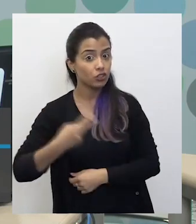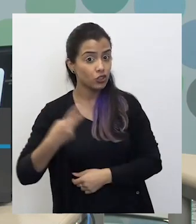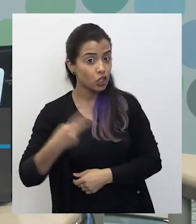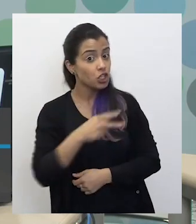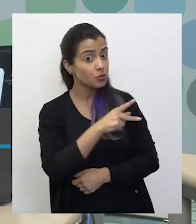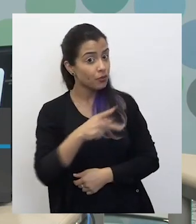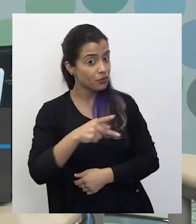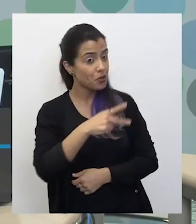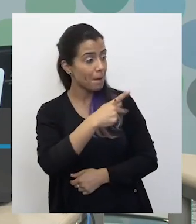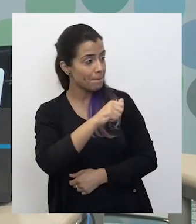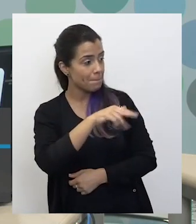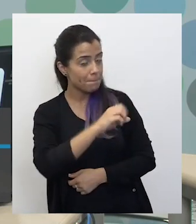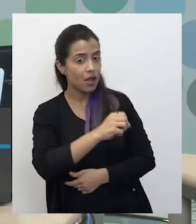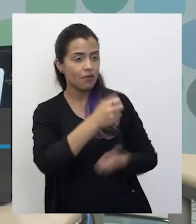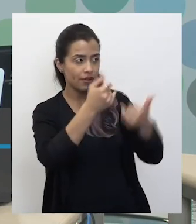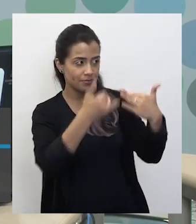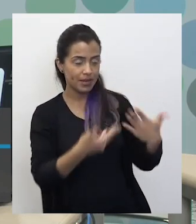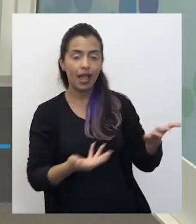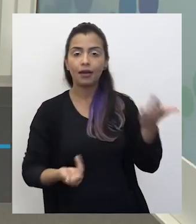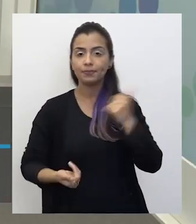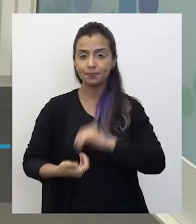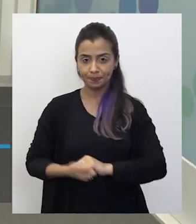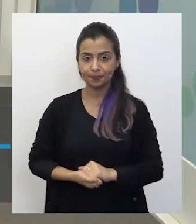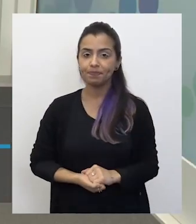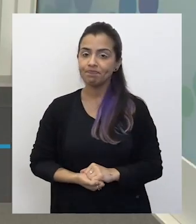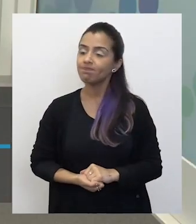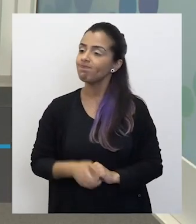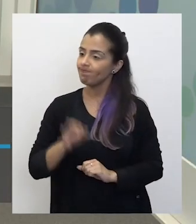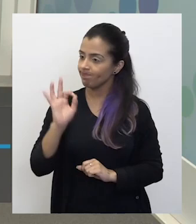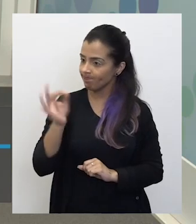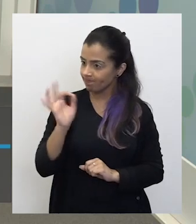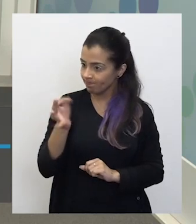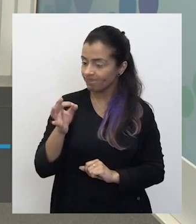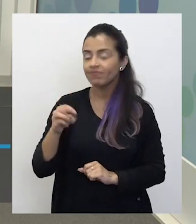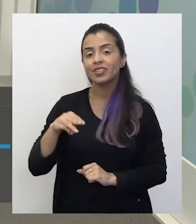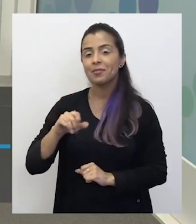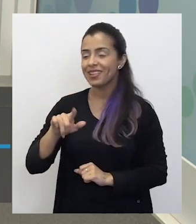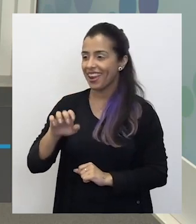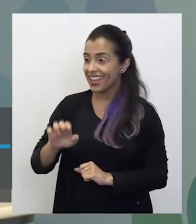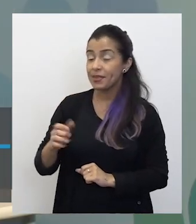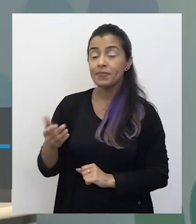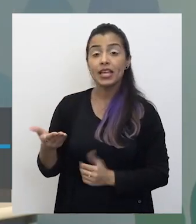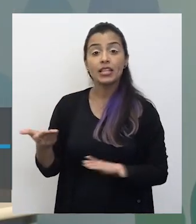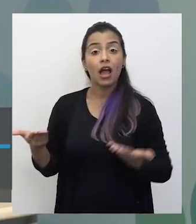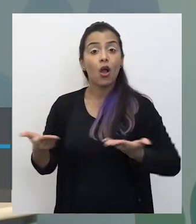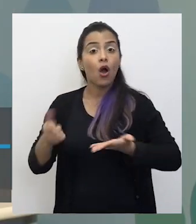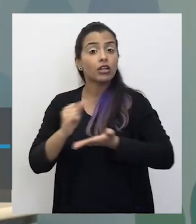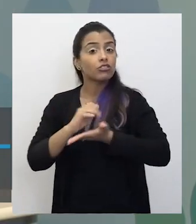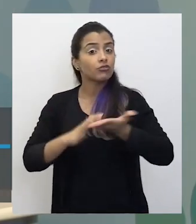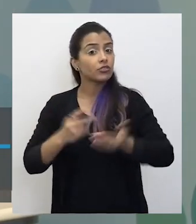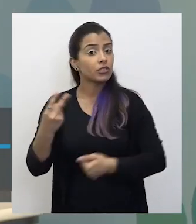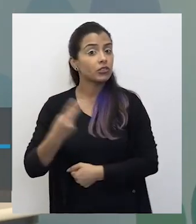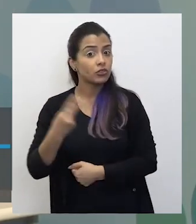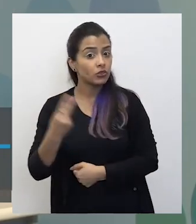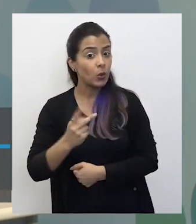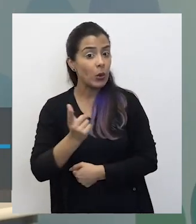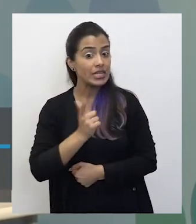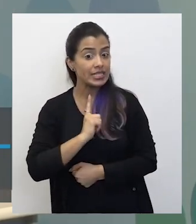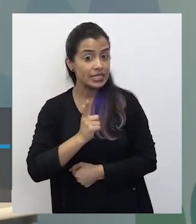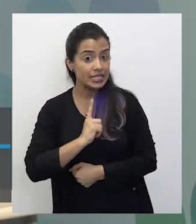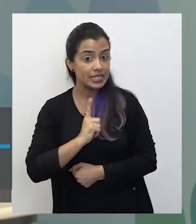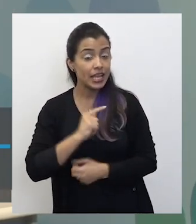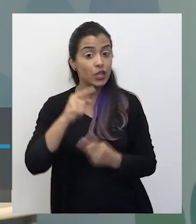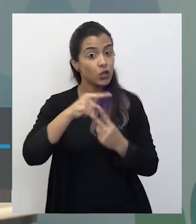professor Paulo vai chamar para vocês. Exatamente, professora Milene. Nessa atividade 2, nós vamos ter também